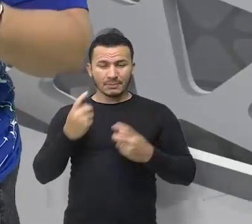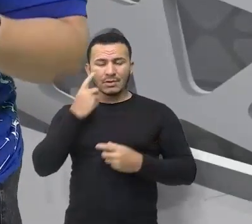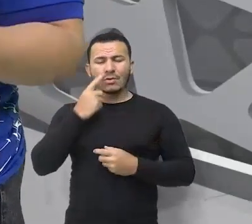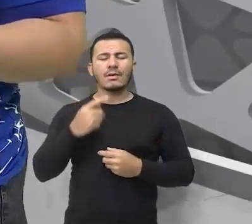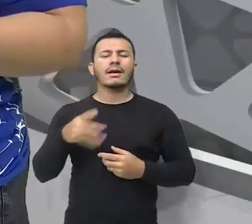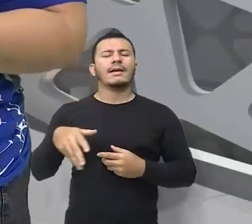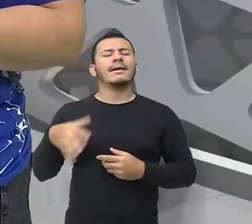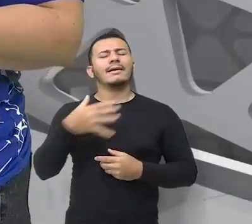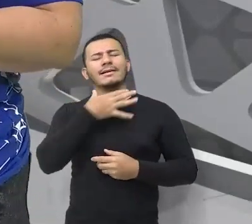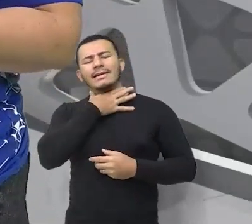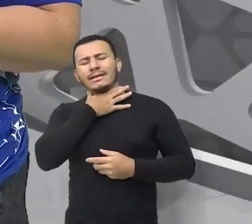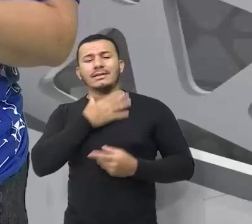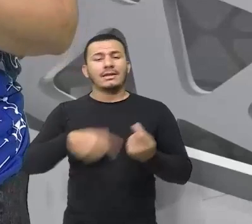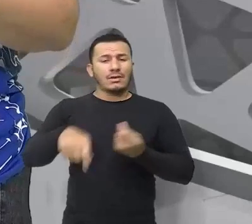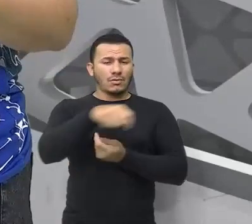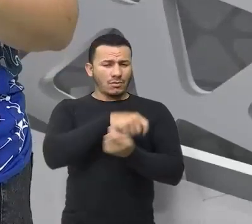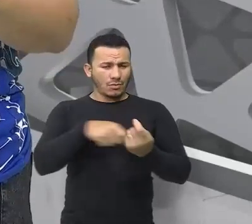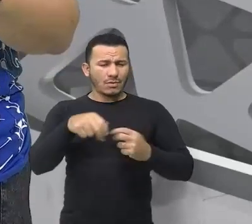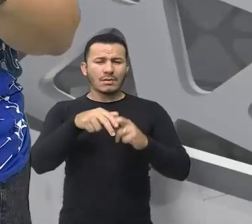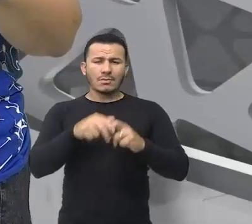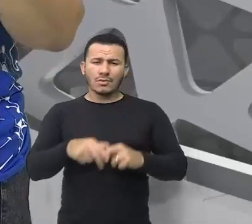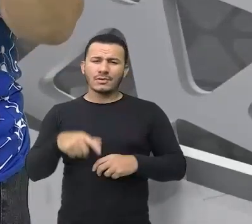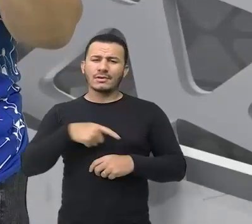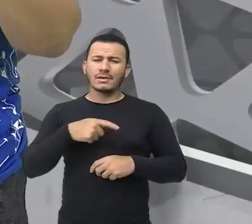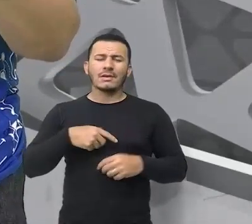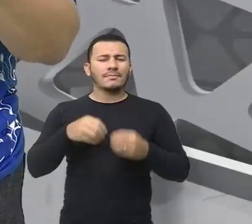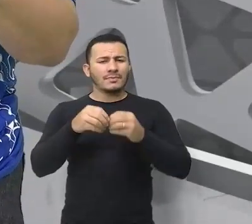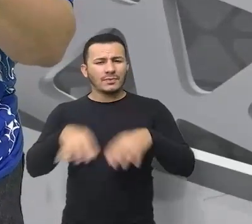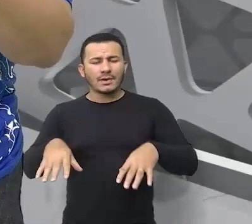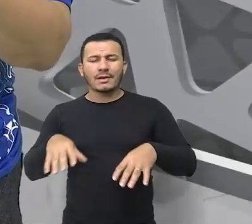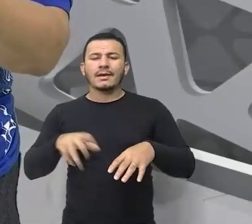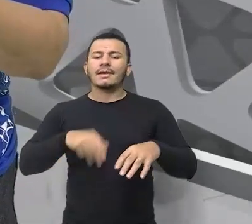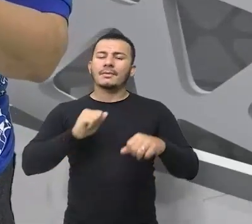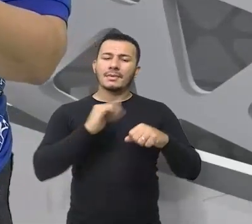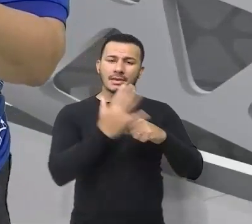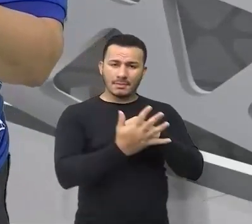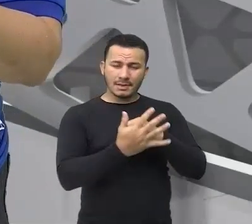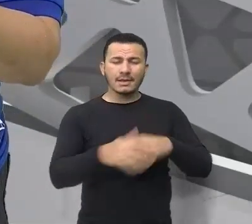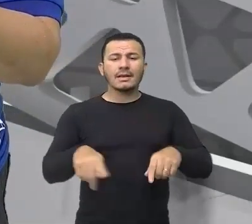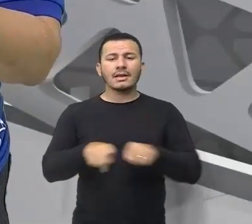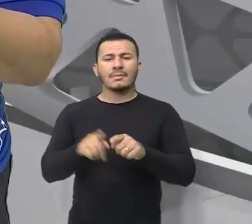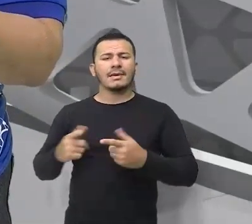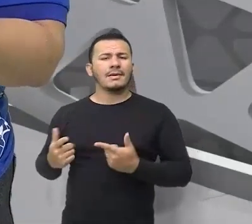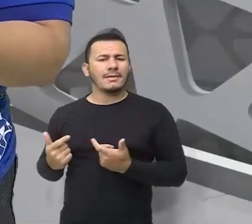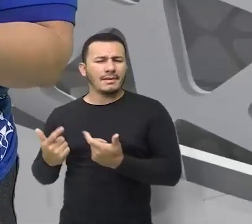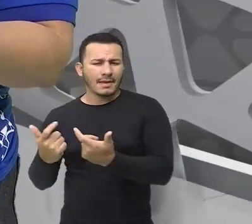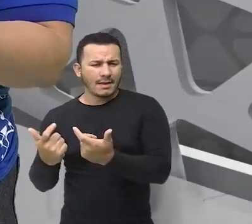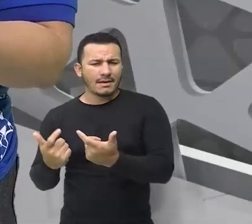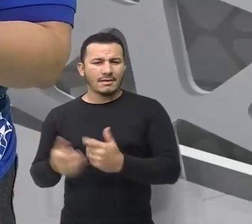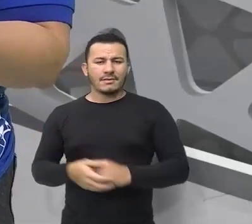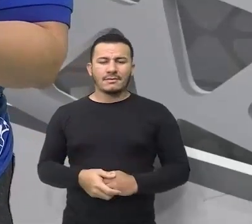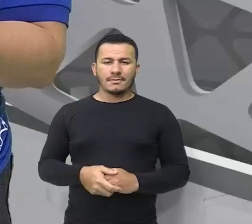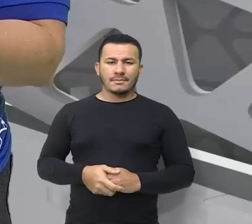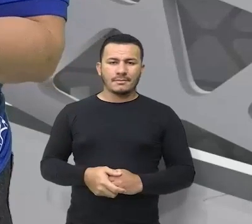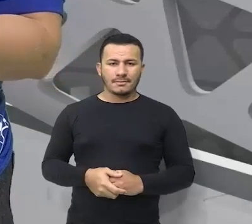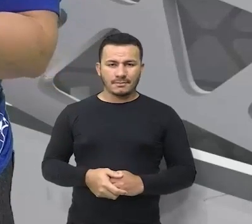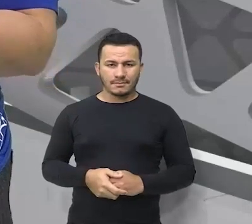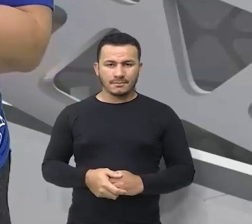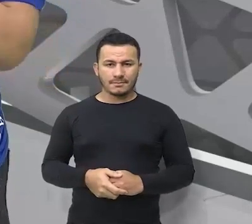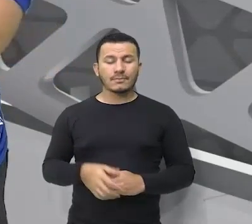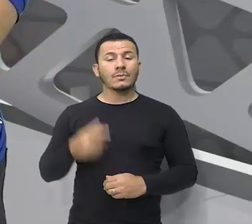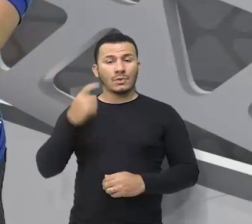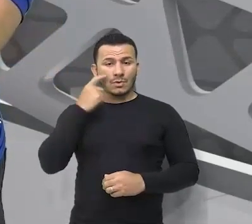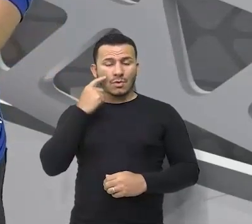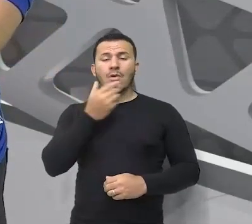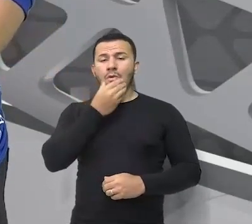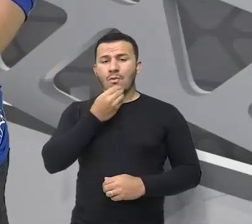crise econômica causadas por a questão da pandemia e também da guerra. E olha só o que diz o